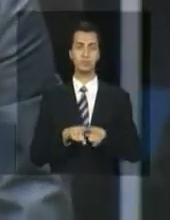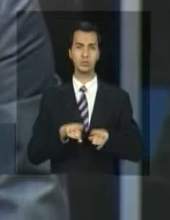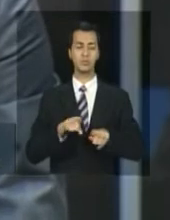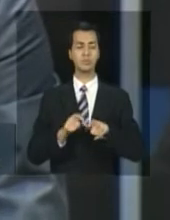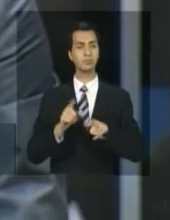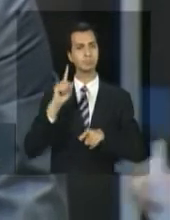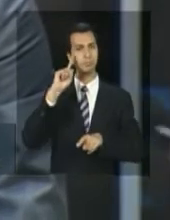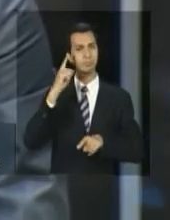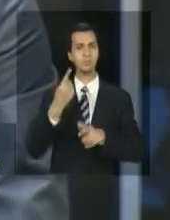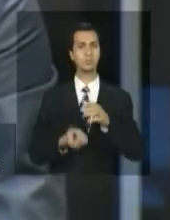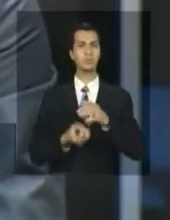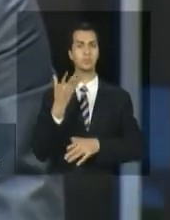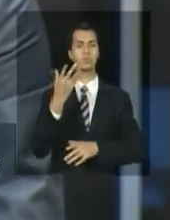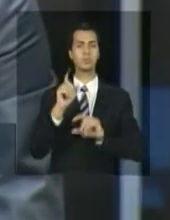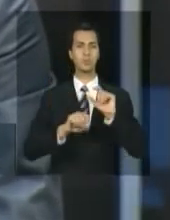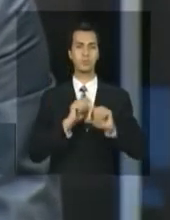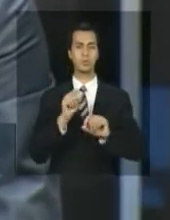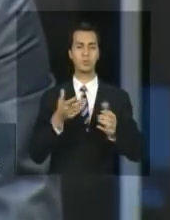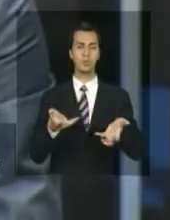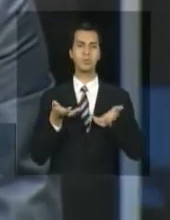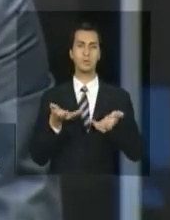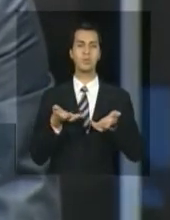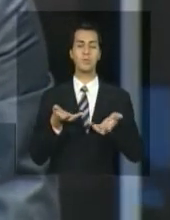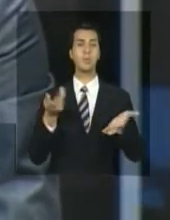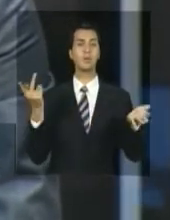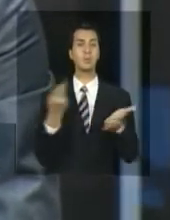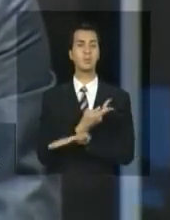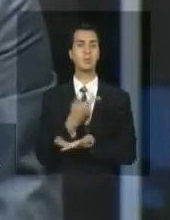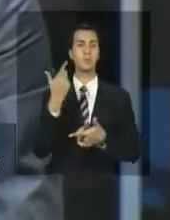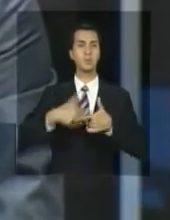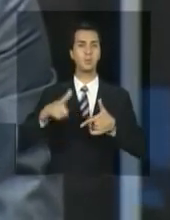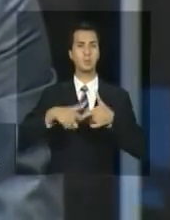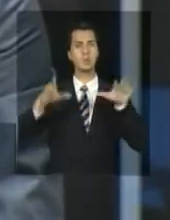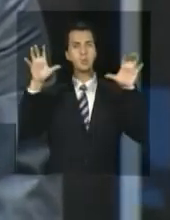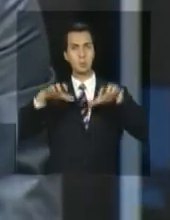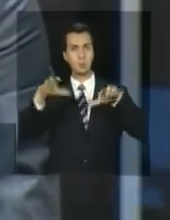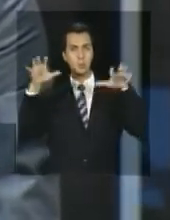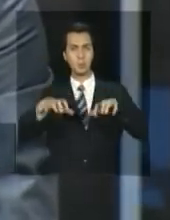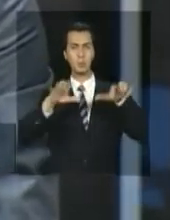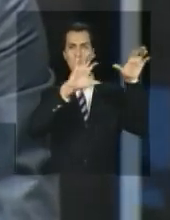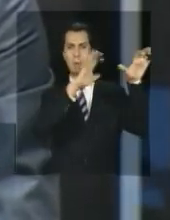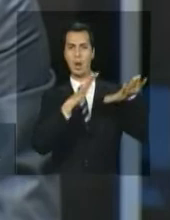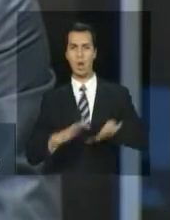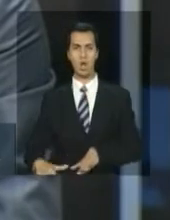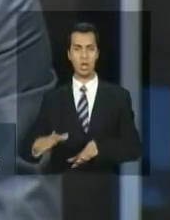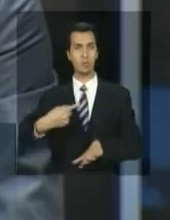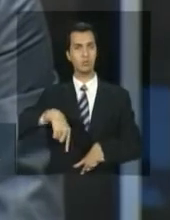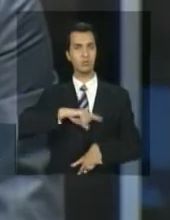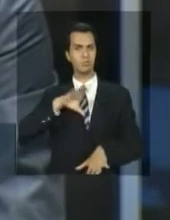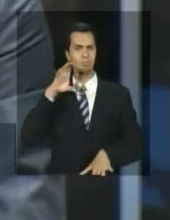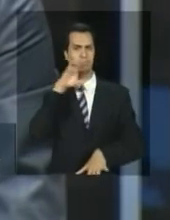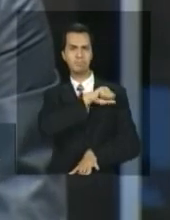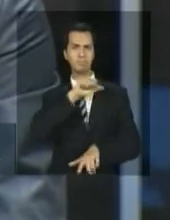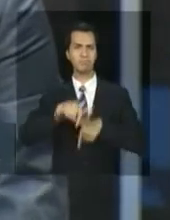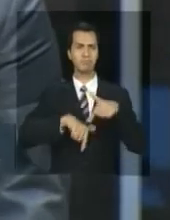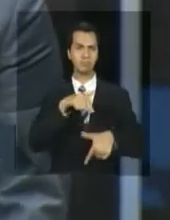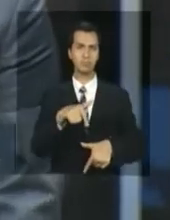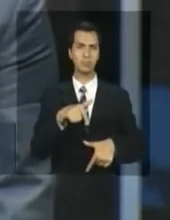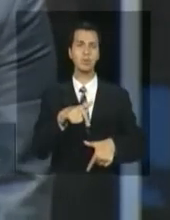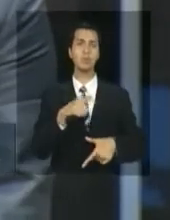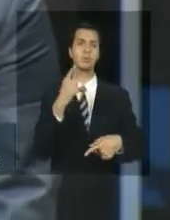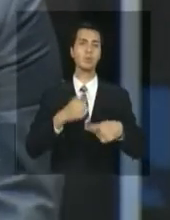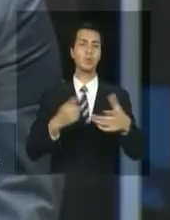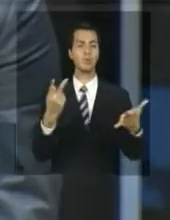aprimorar a capacidade de resposta aos desastres naturais, para diminuir os seus efeitos